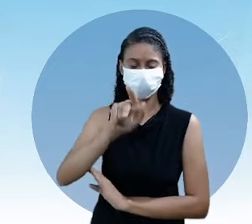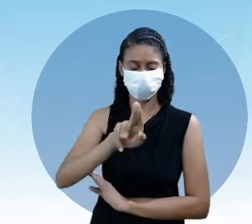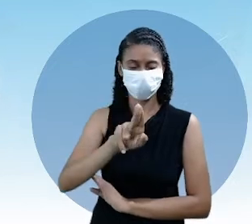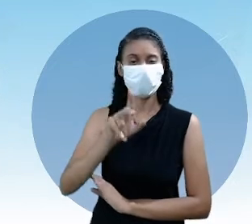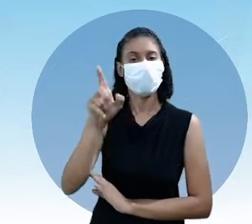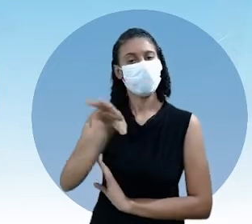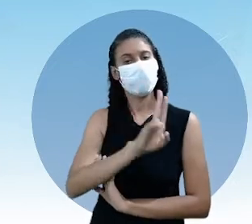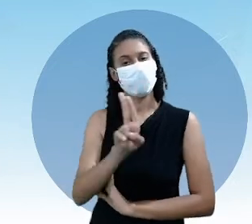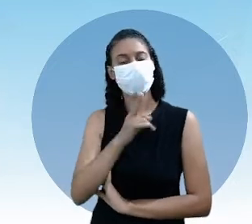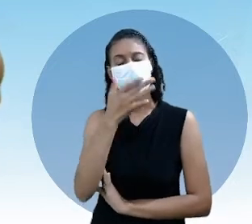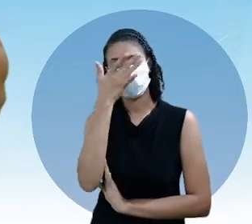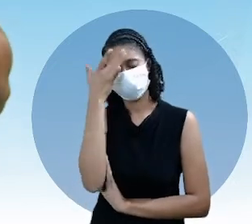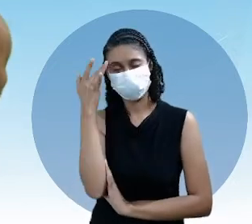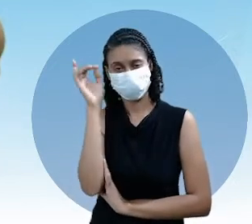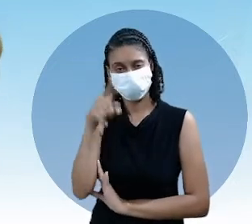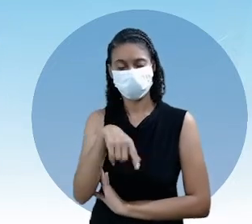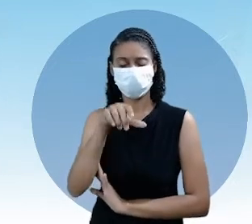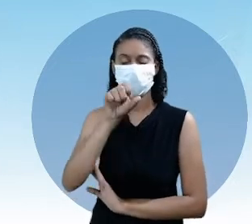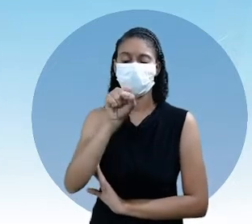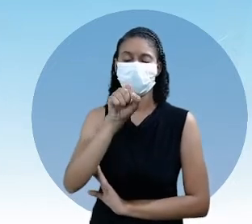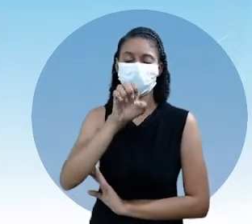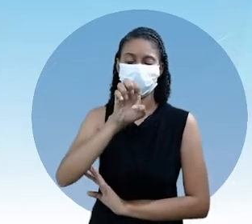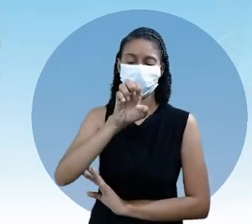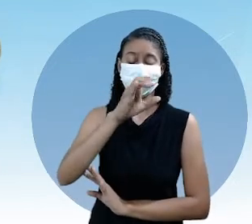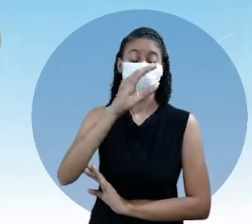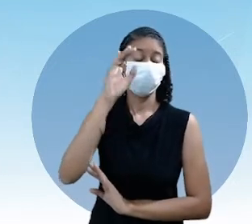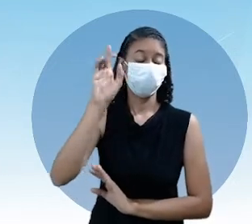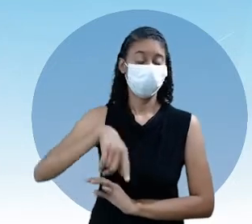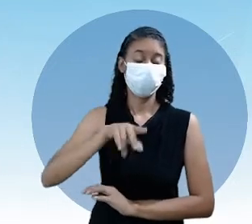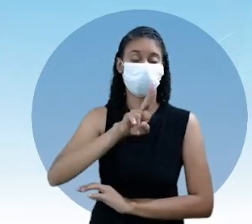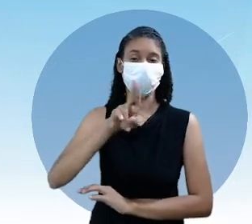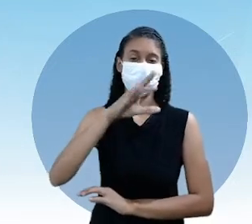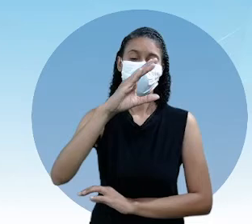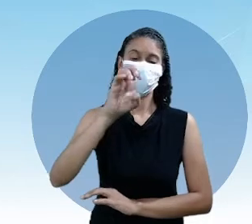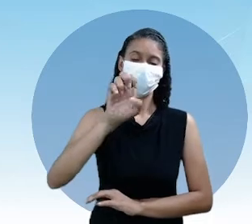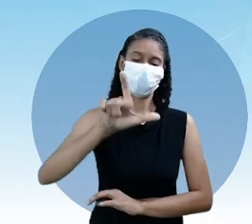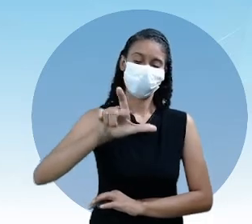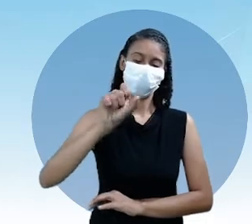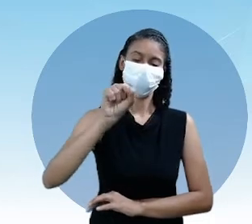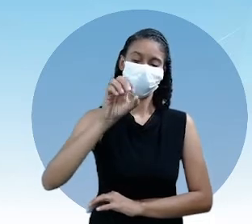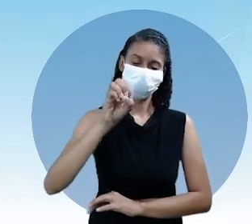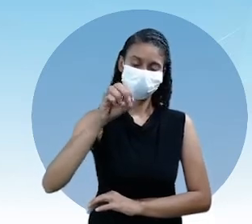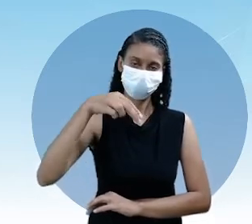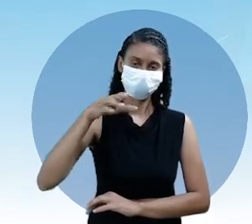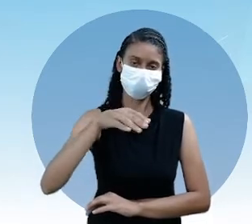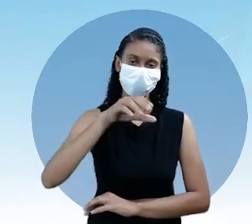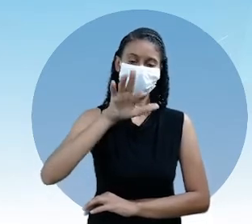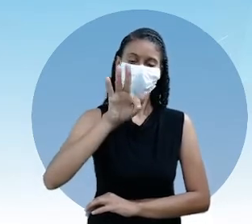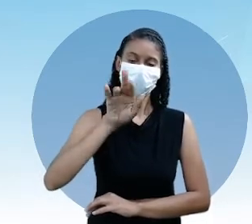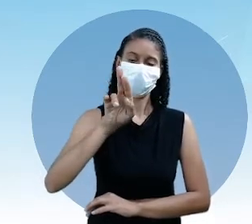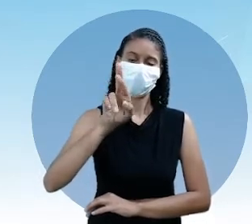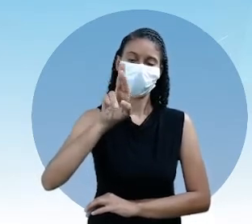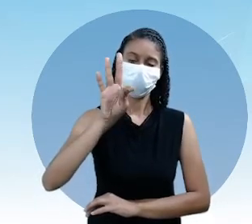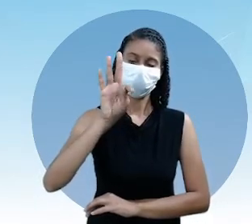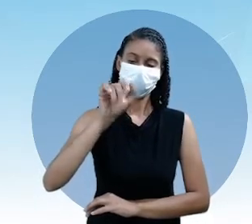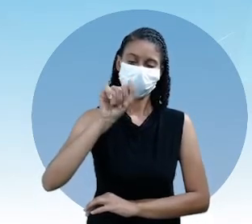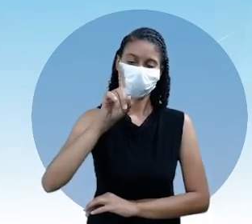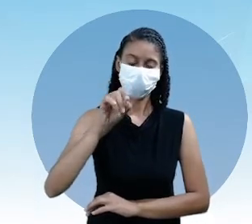isso vai se desenrolar e como essas interpretações elas vão compreender, né, a América Latina no